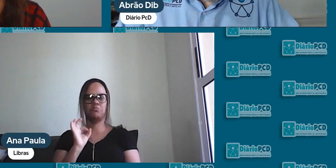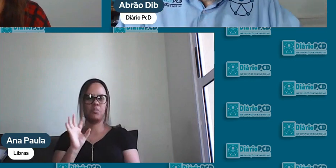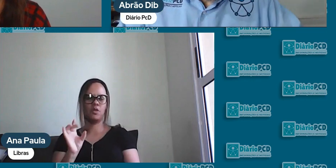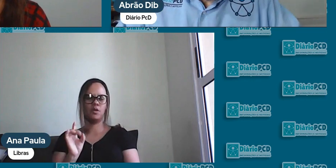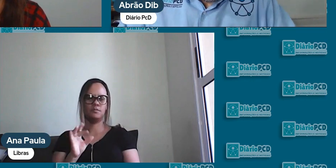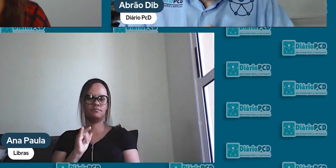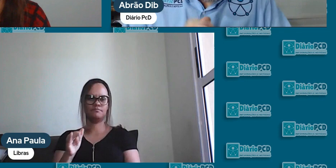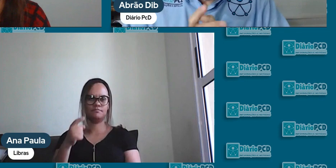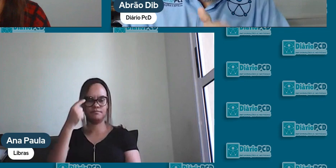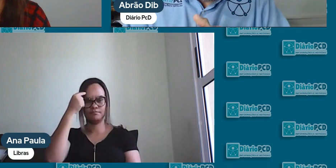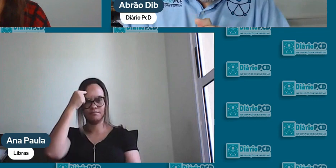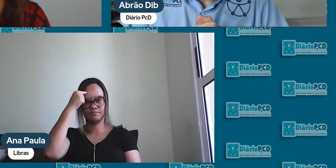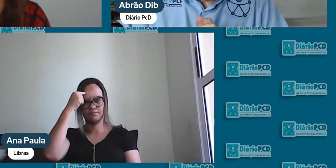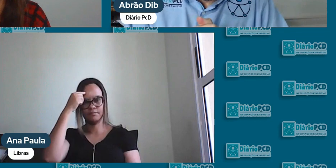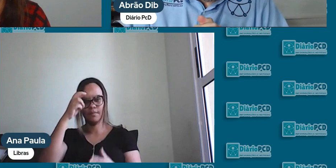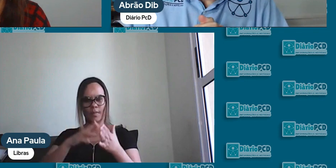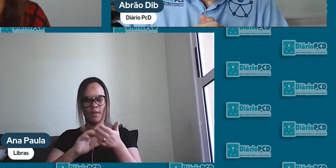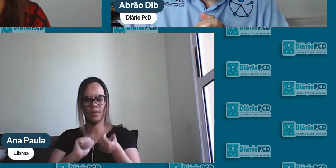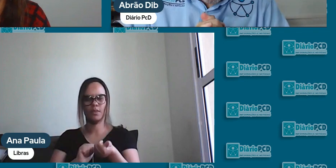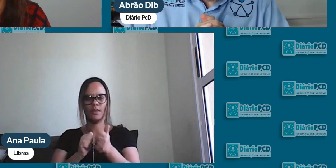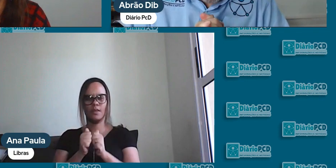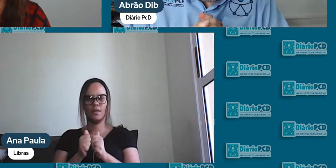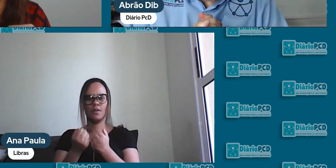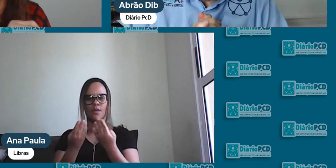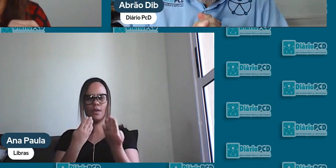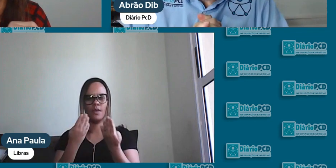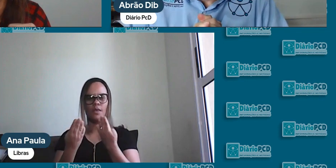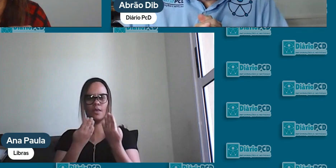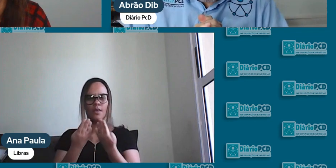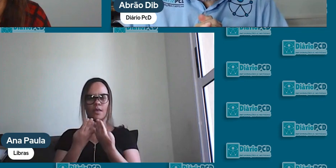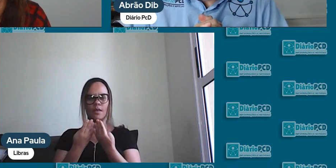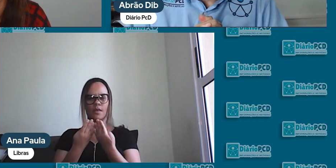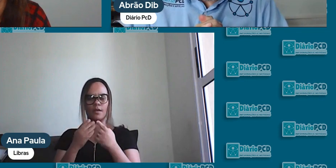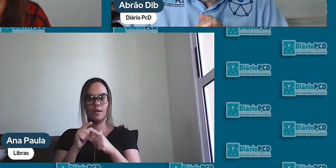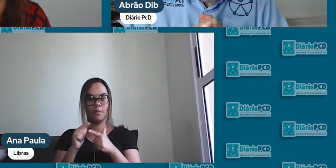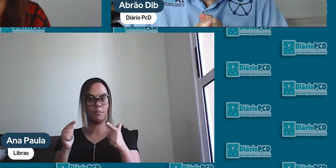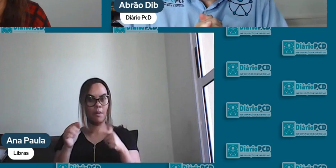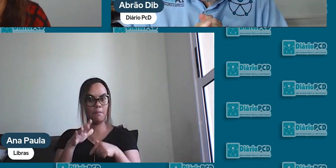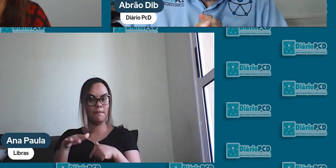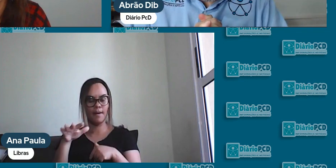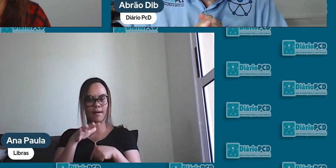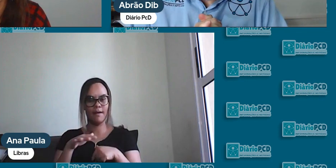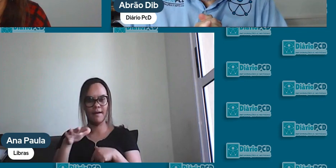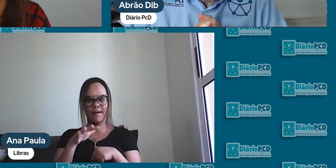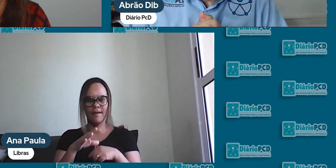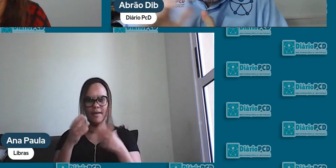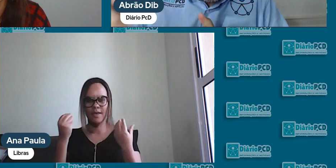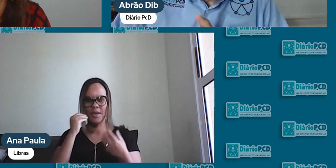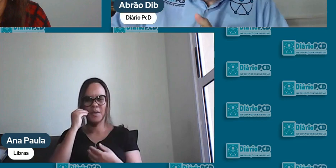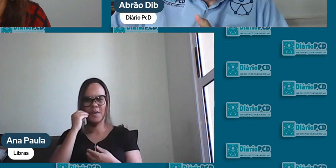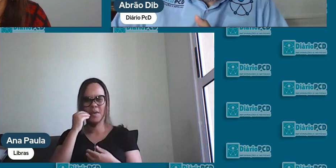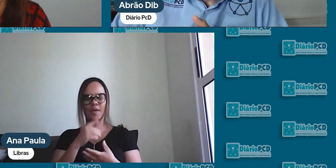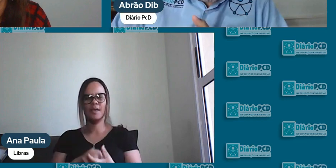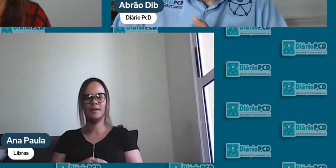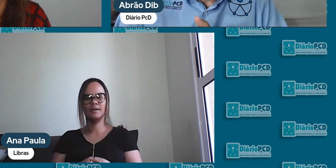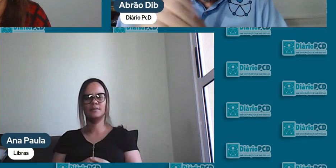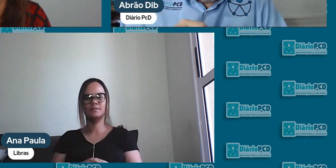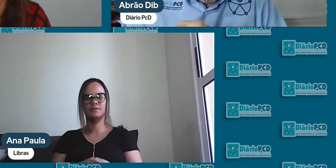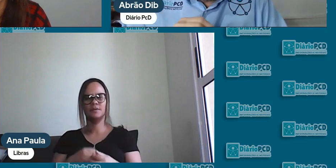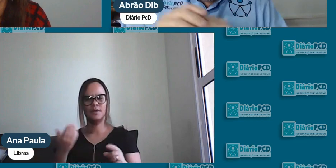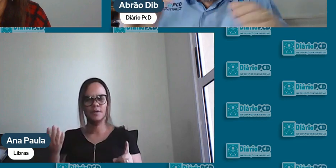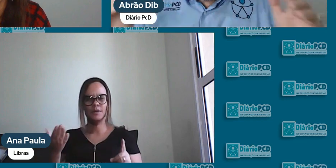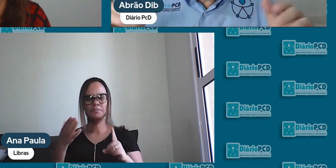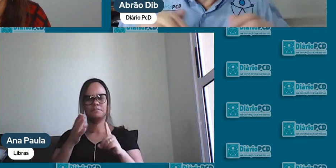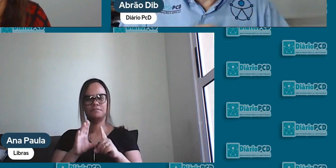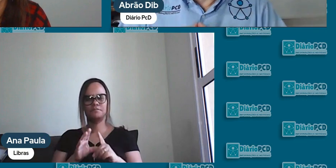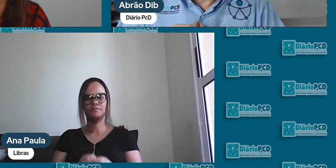senhora acha que o modelo de avaliação biopsicossocial tem espaço para experimentações depois de implantado